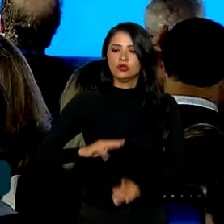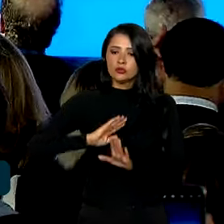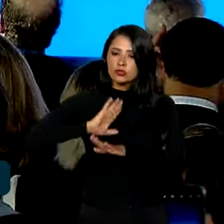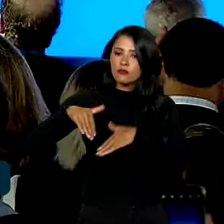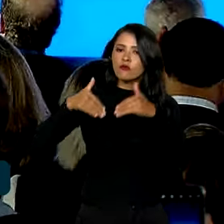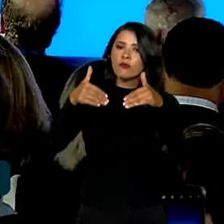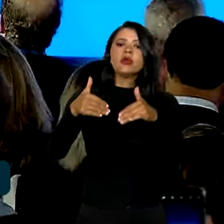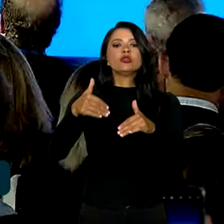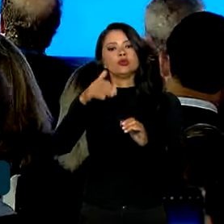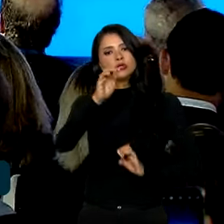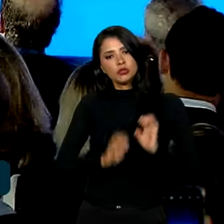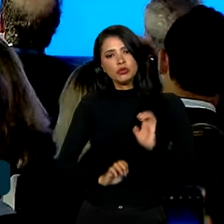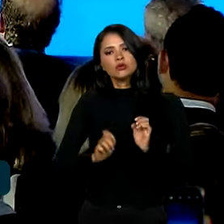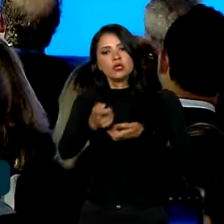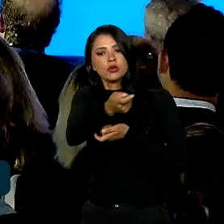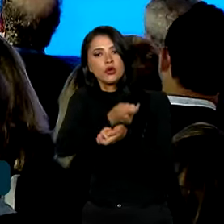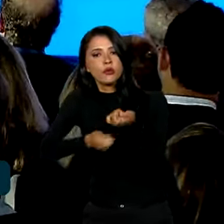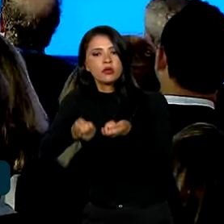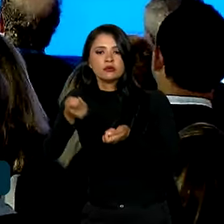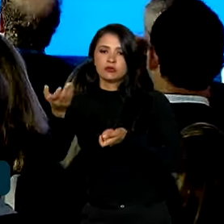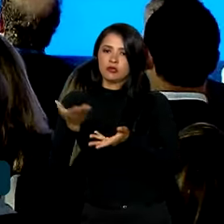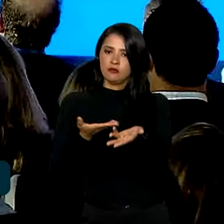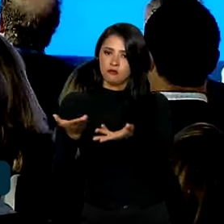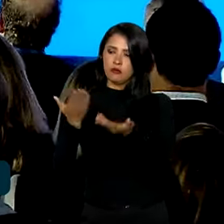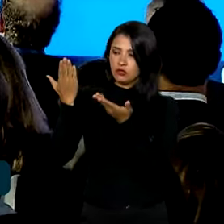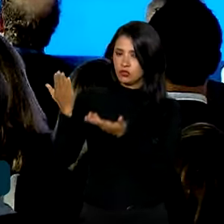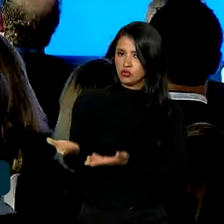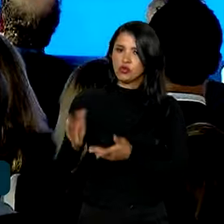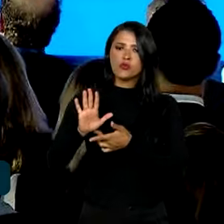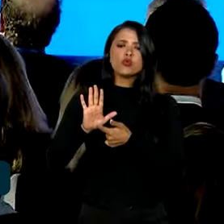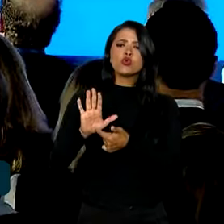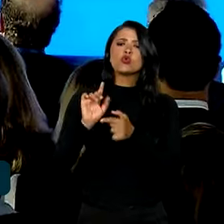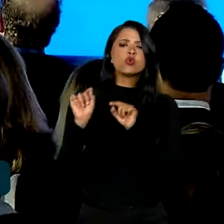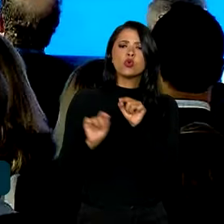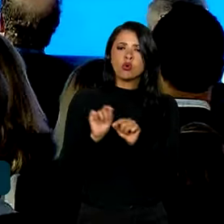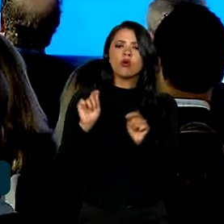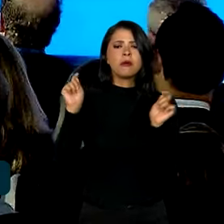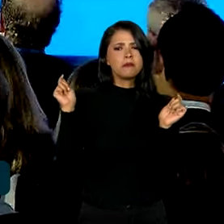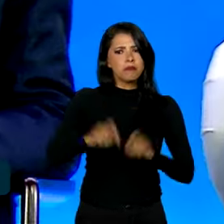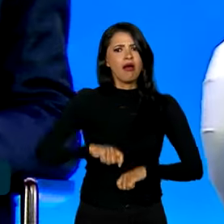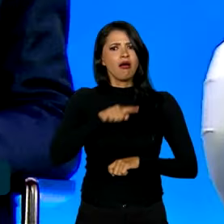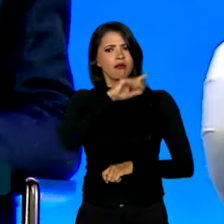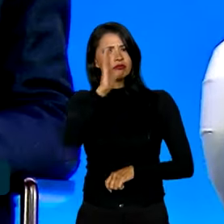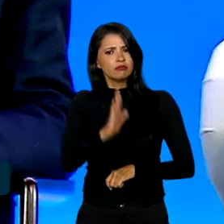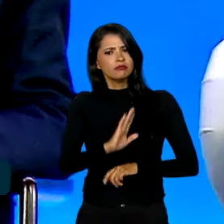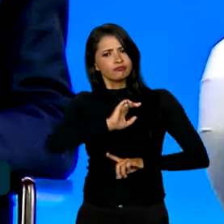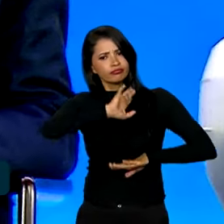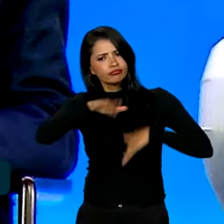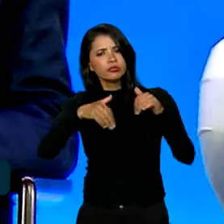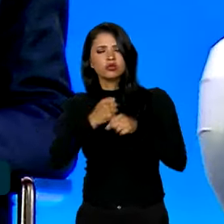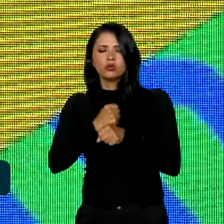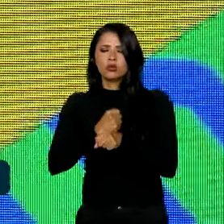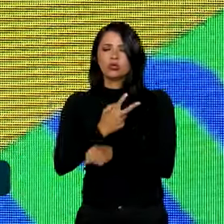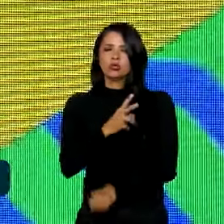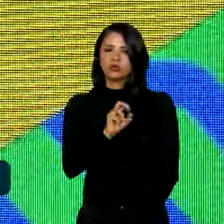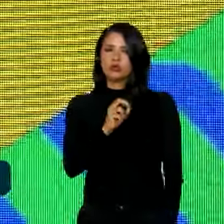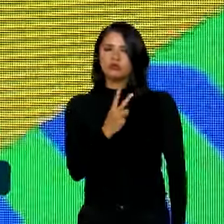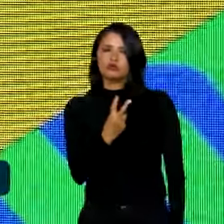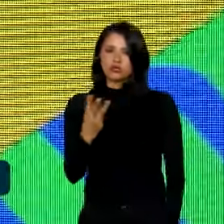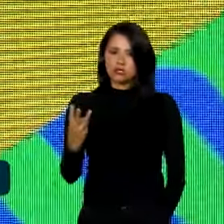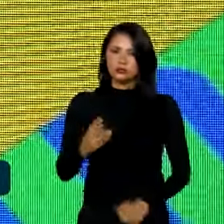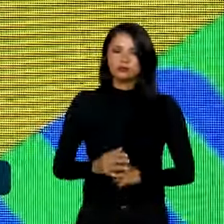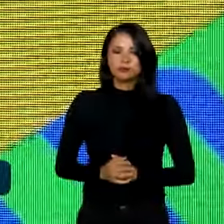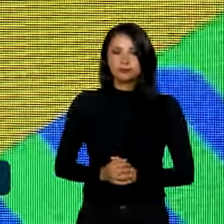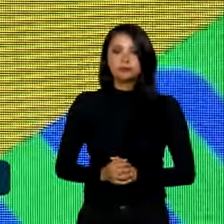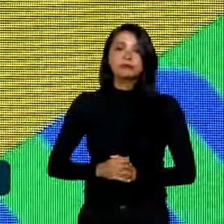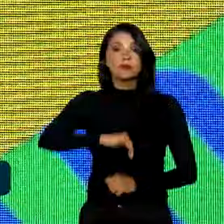Desenvolvimento, Indústria, Comércio e Serviços, destacou o desempenho do Brasil em 2023. O